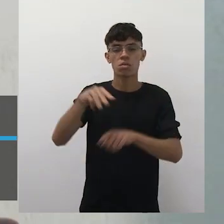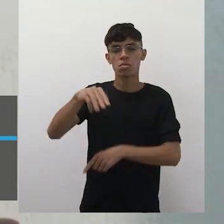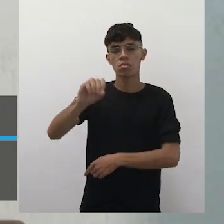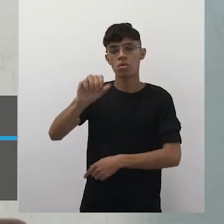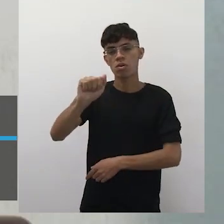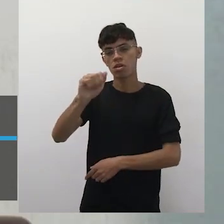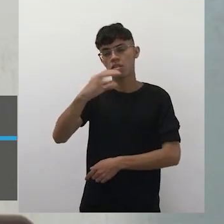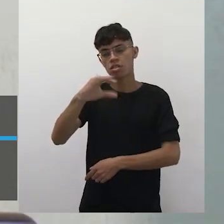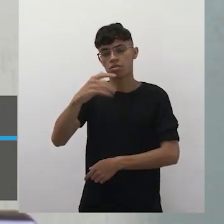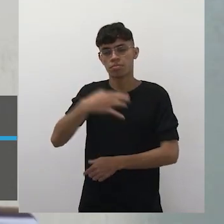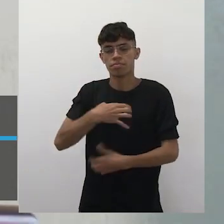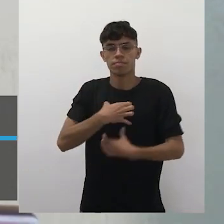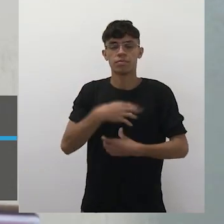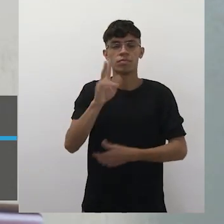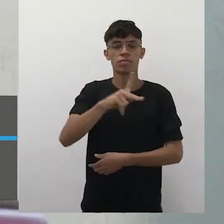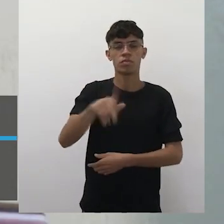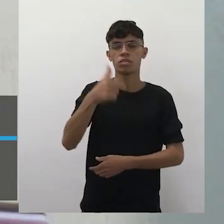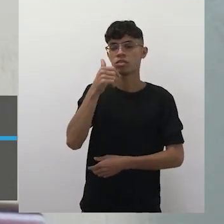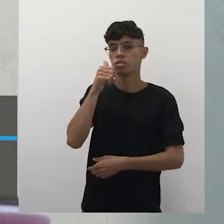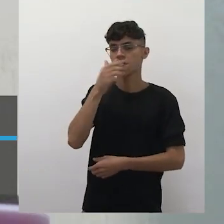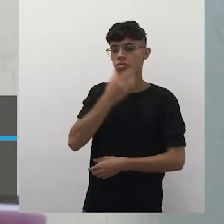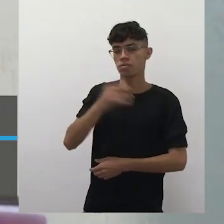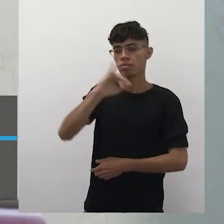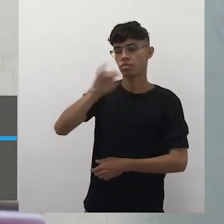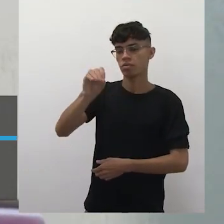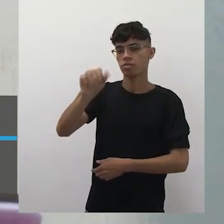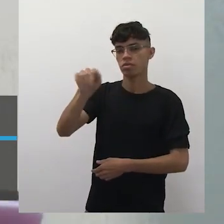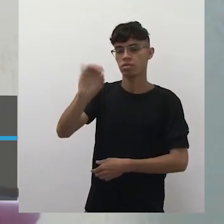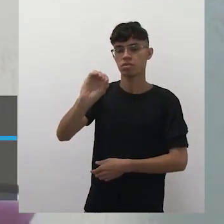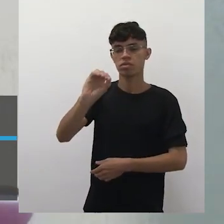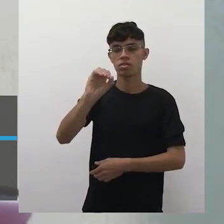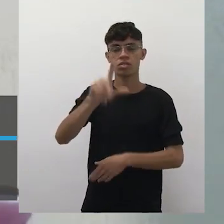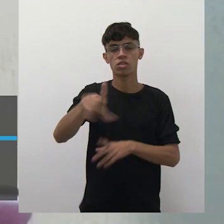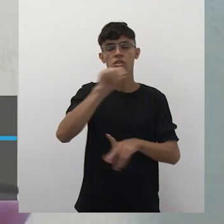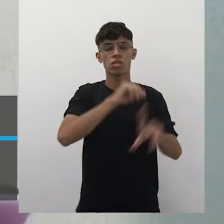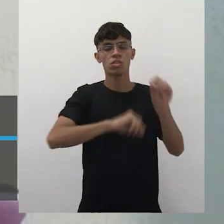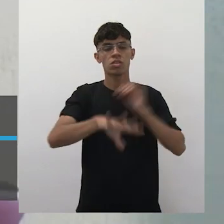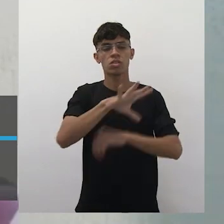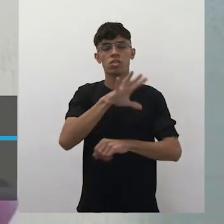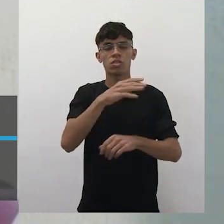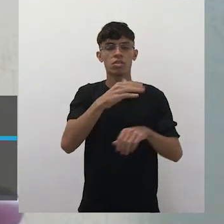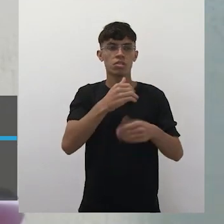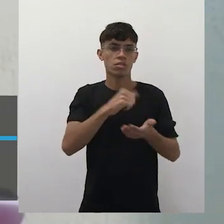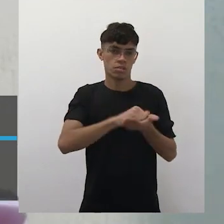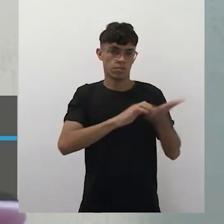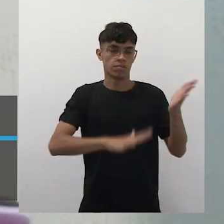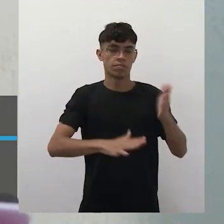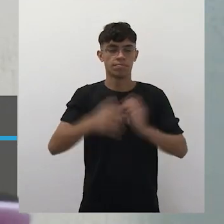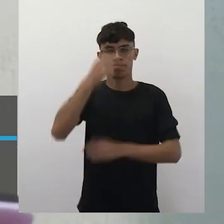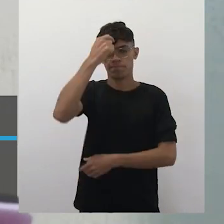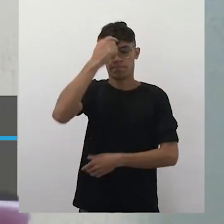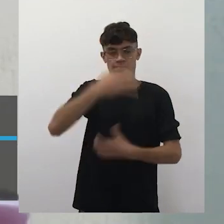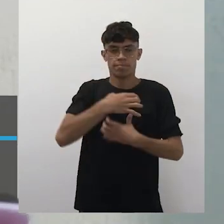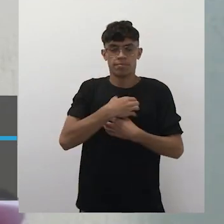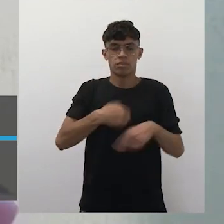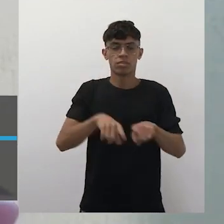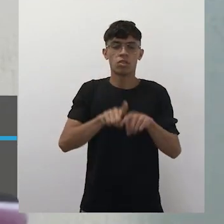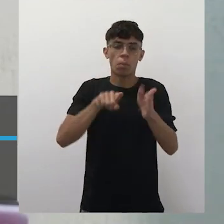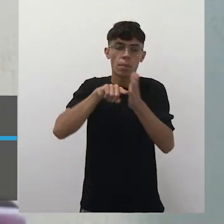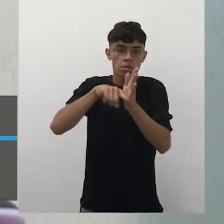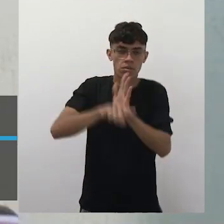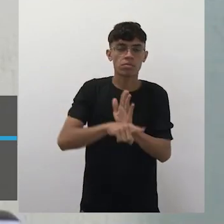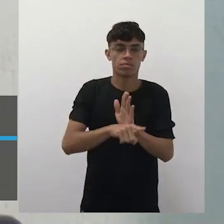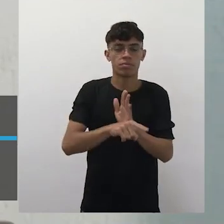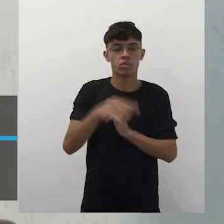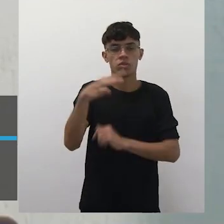sensibilidade. Professor João, escolher atividades de sensibilização e aprofundamento